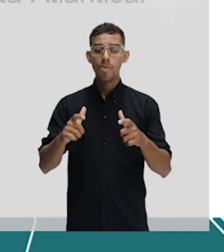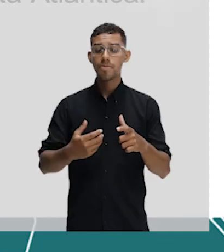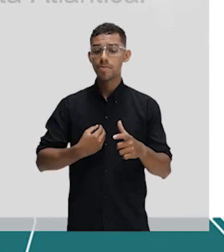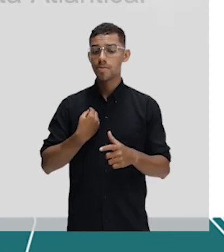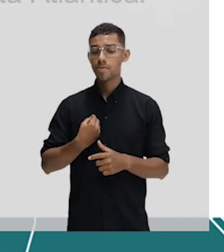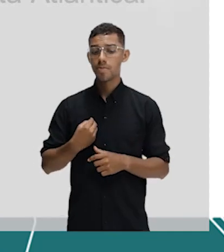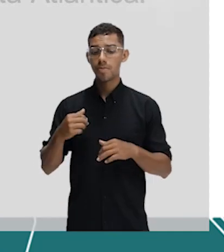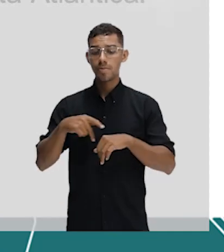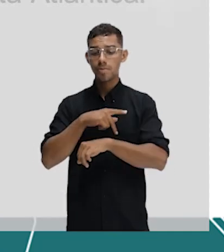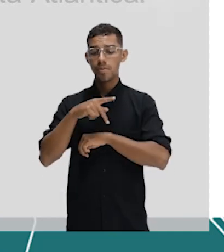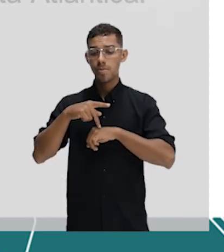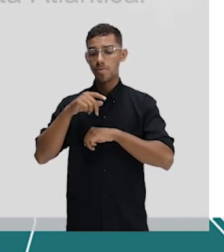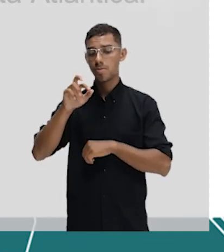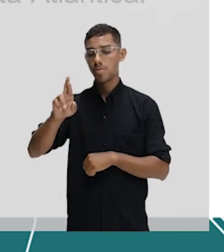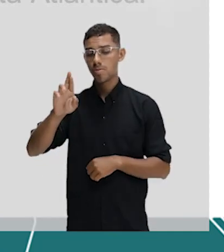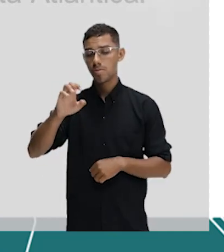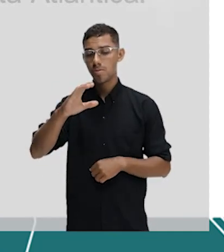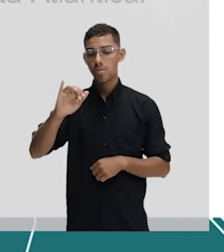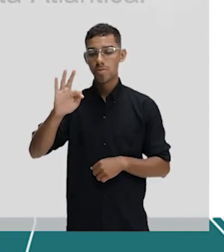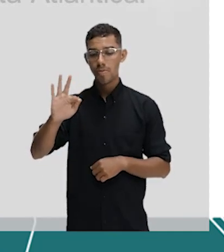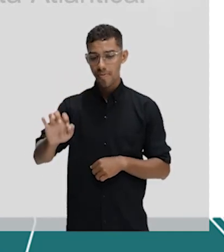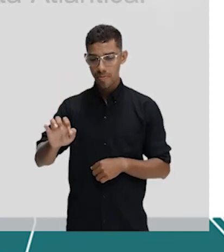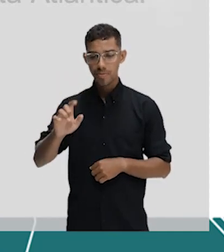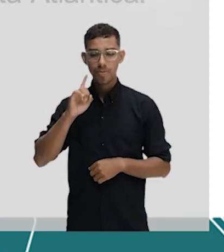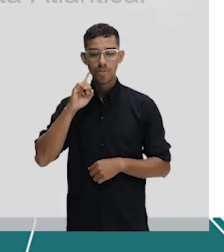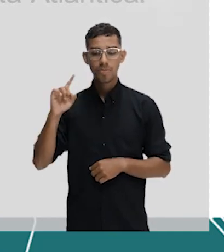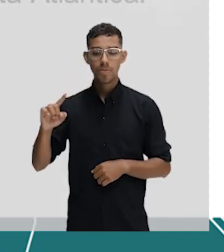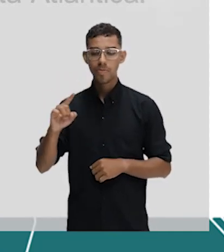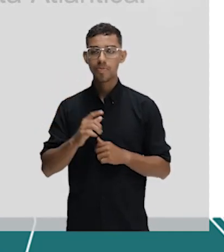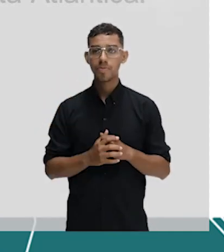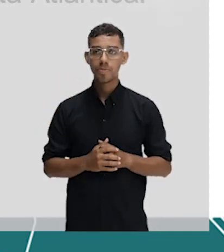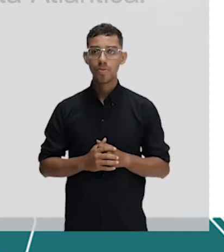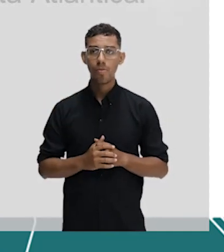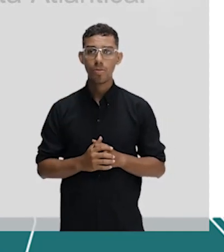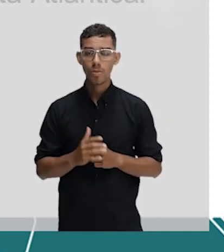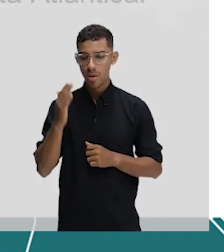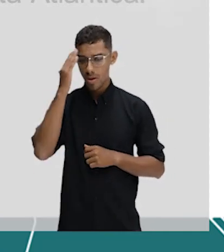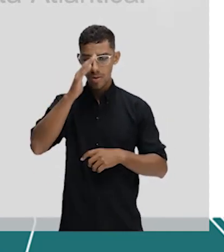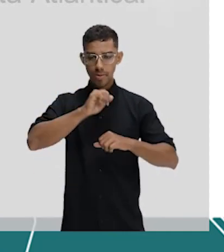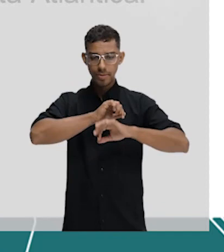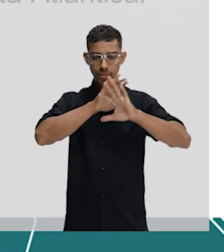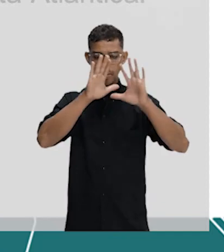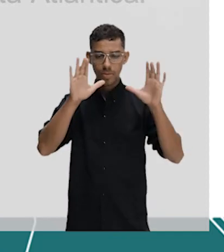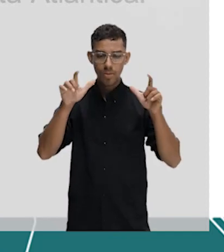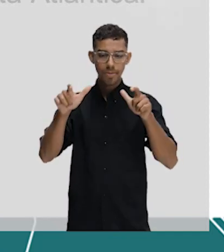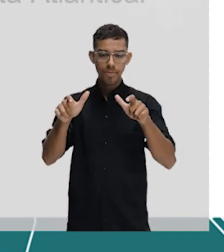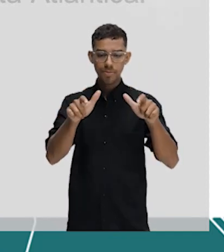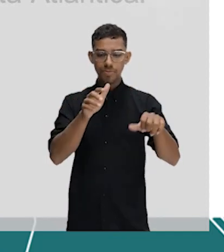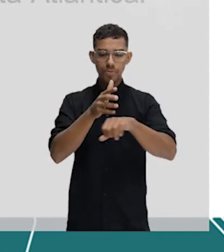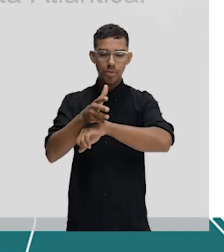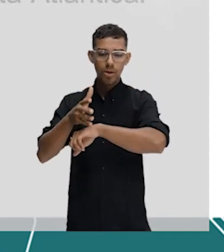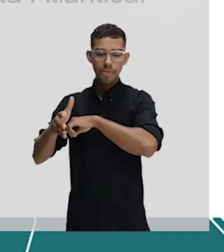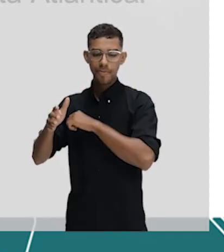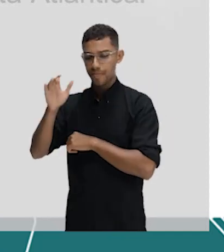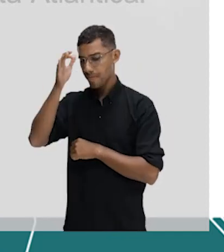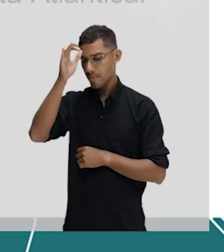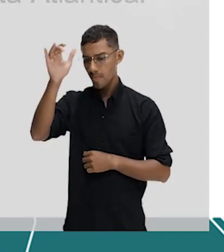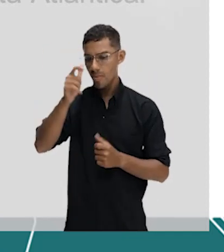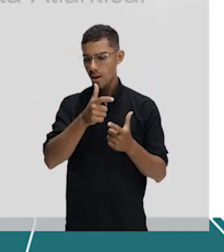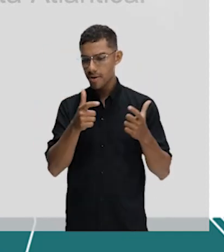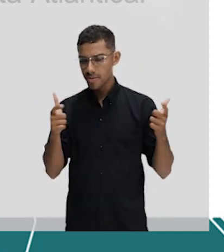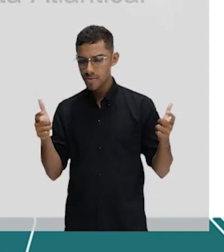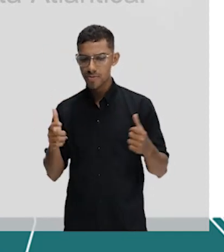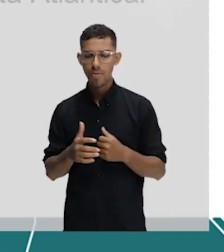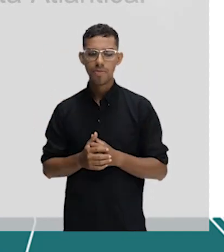lugares, porque senão a gente vai ficar só no local. E o objetivo não é esse, é você entender que existem espaços culturais gigantescos,